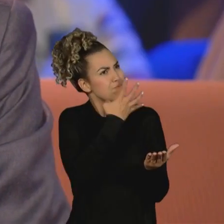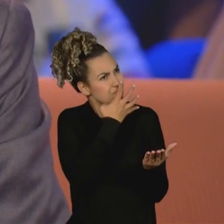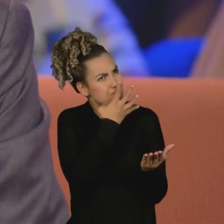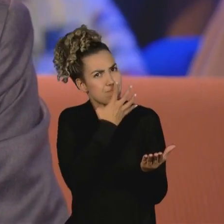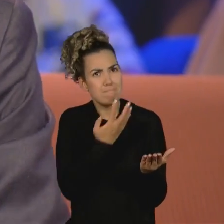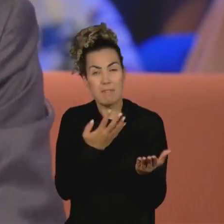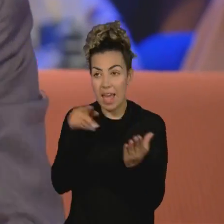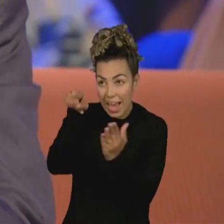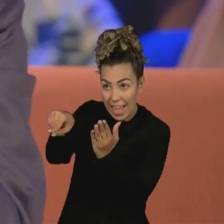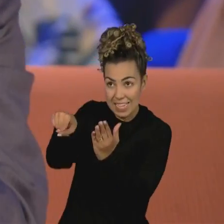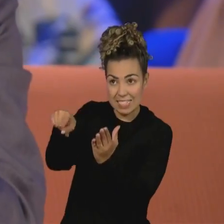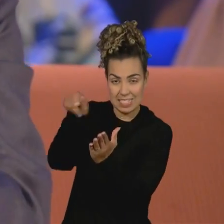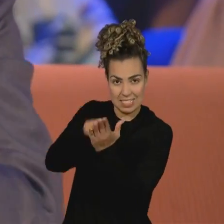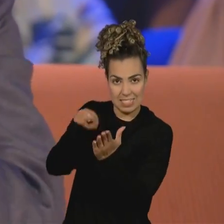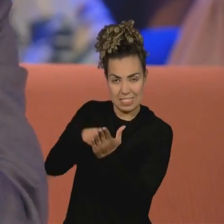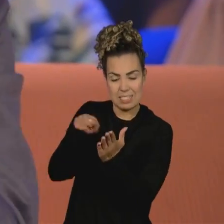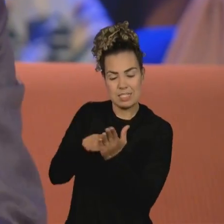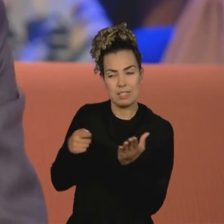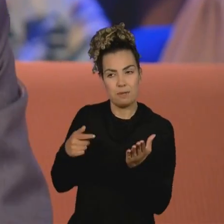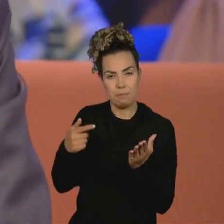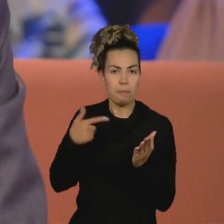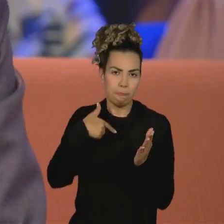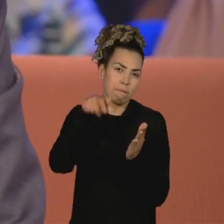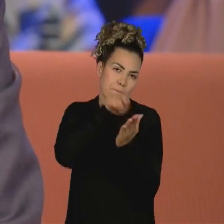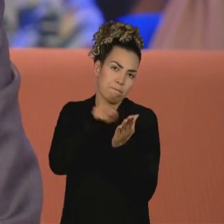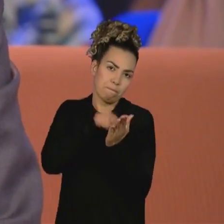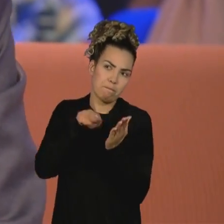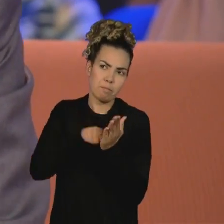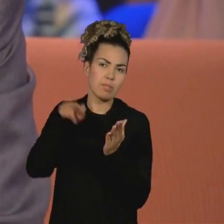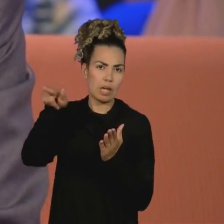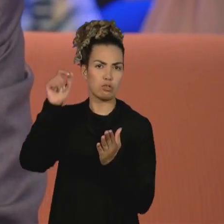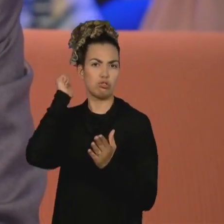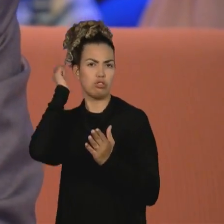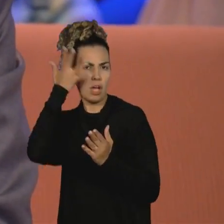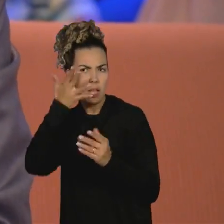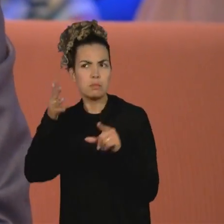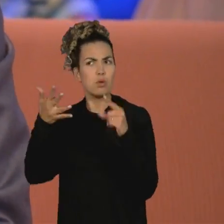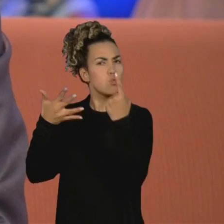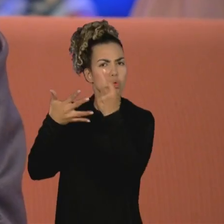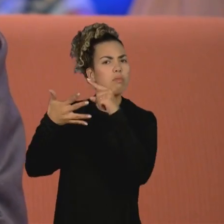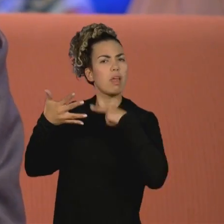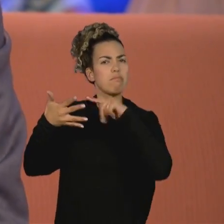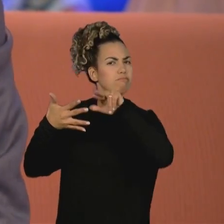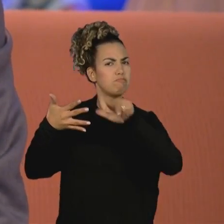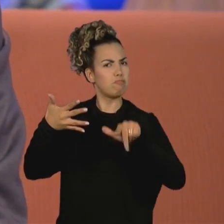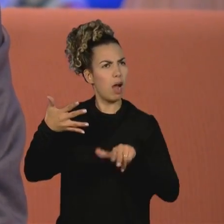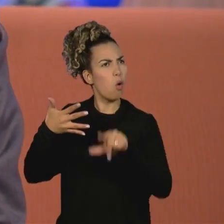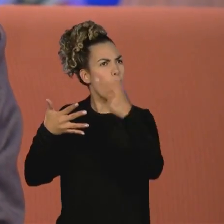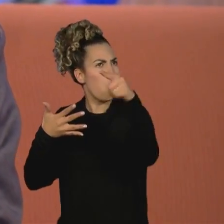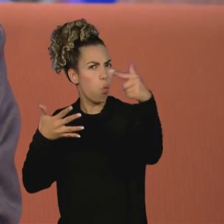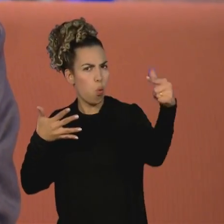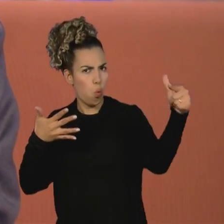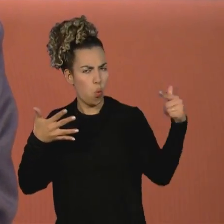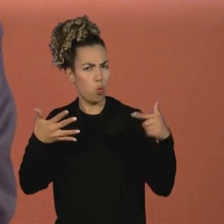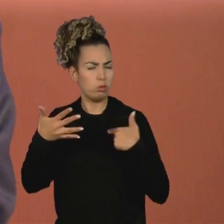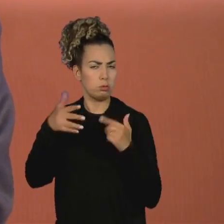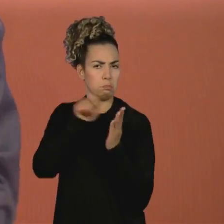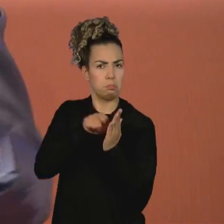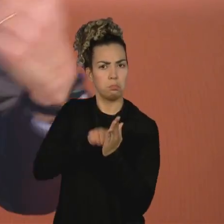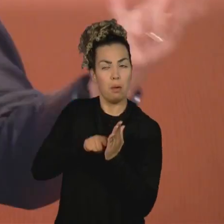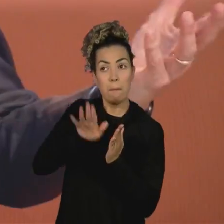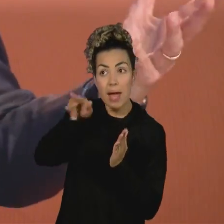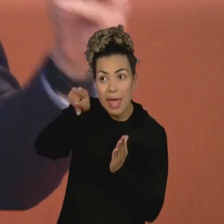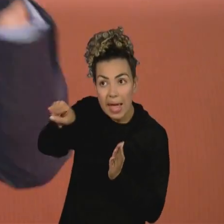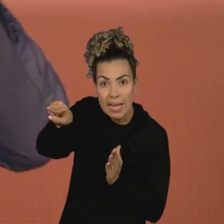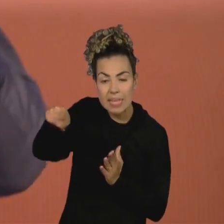Xelita, eu escrevi um montão de coisas de Shakespeare, né? E outros trabalhos, mas esse particularmente, ele tem o seguinte propósito. Eu